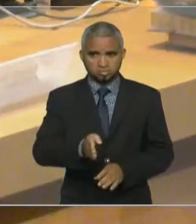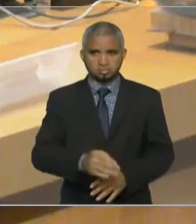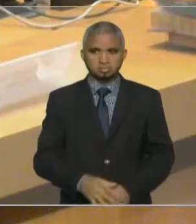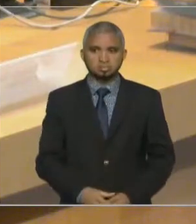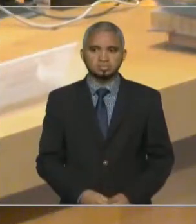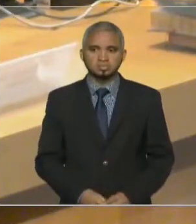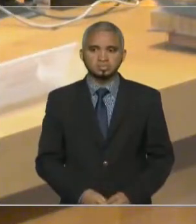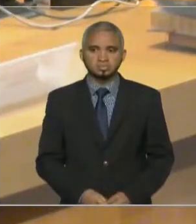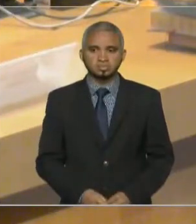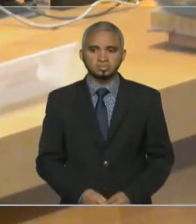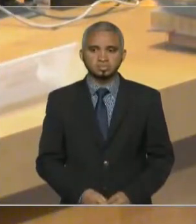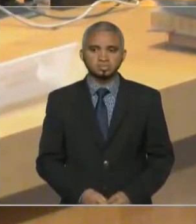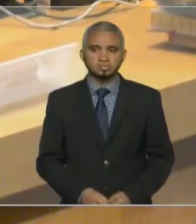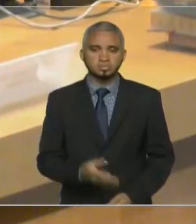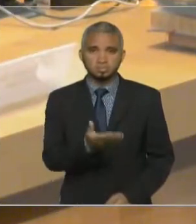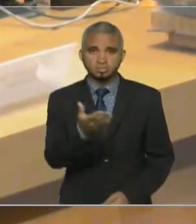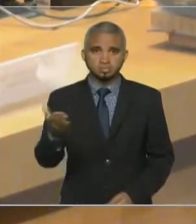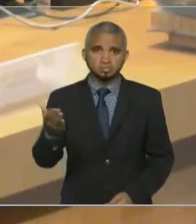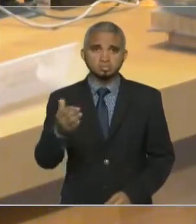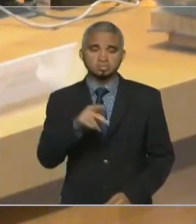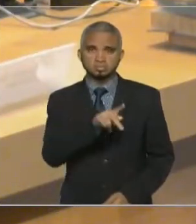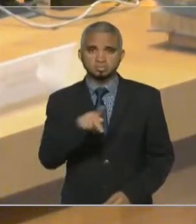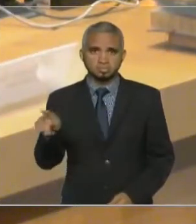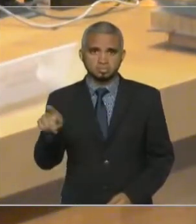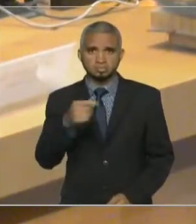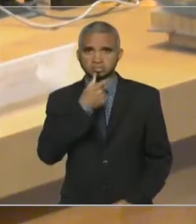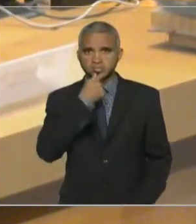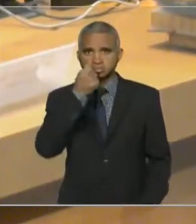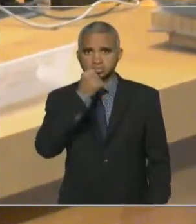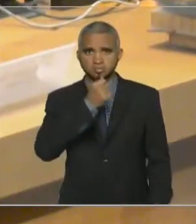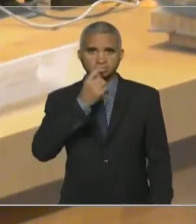Senhor presidente, senhores deputados, senhoras deputadas, nós precisamos trazer